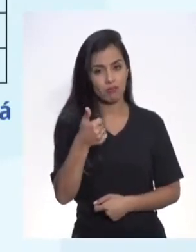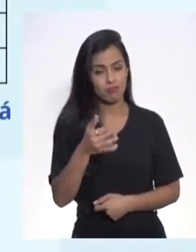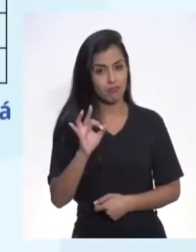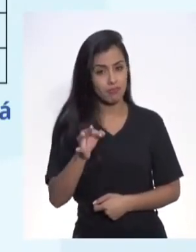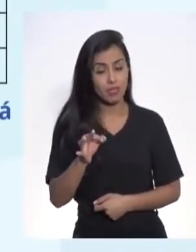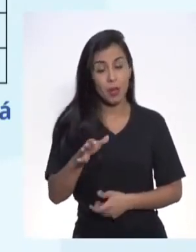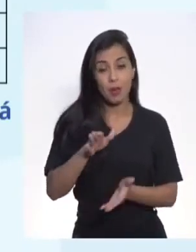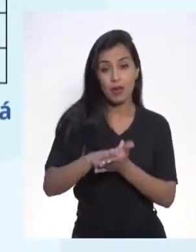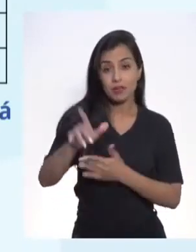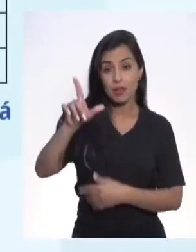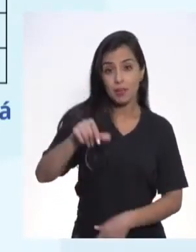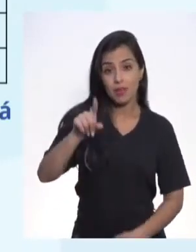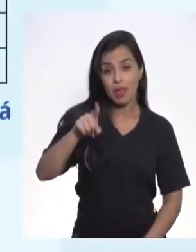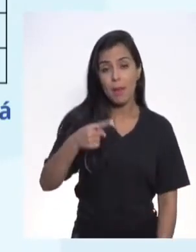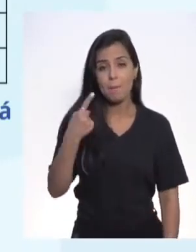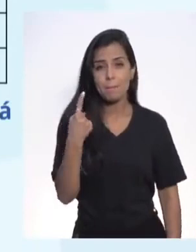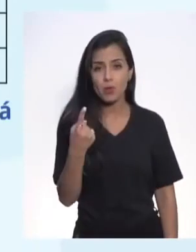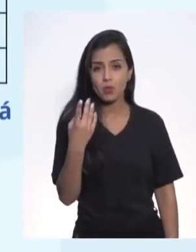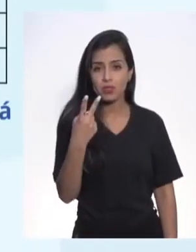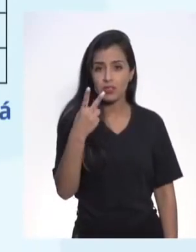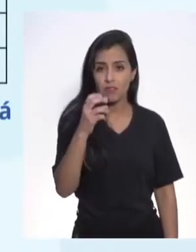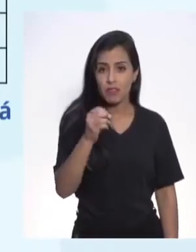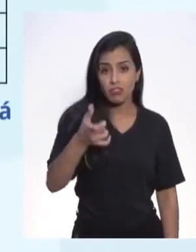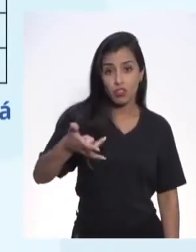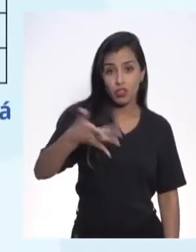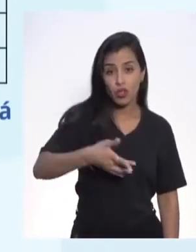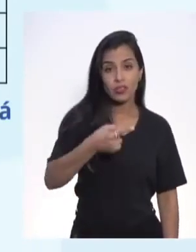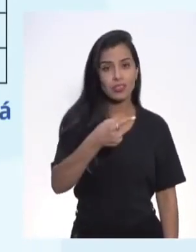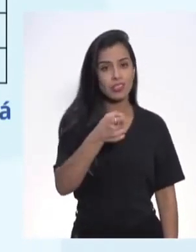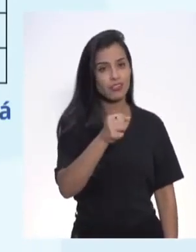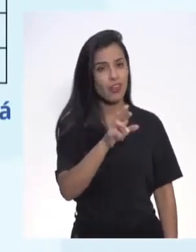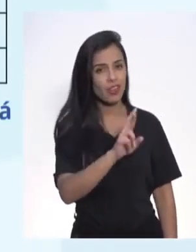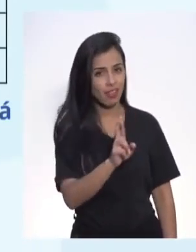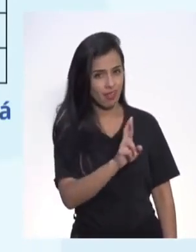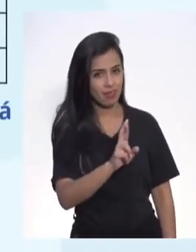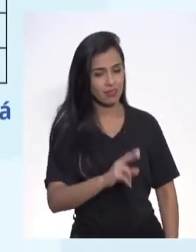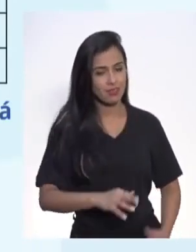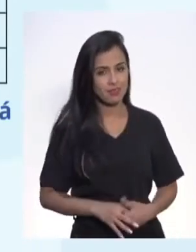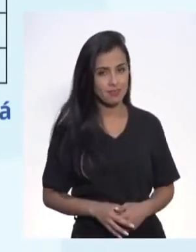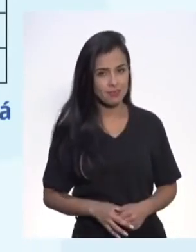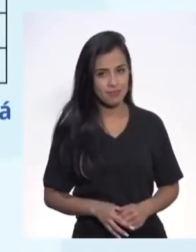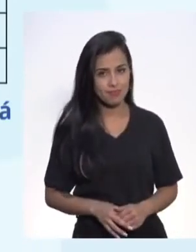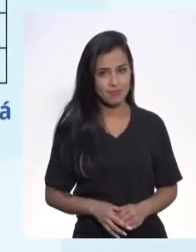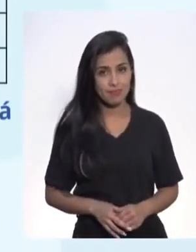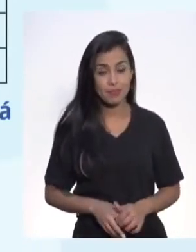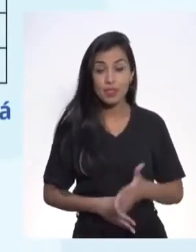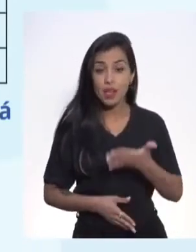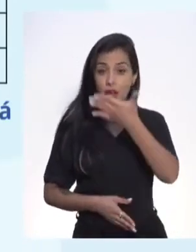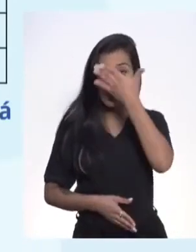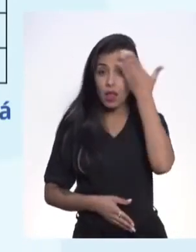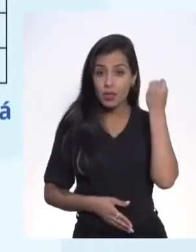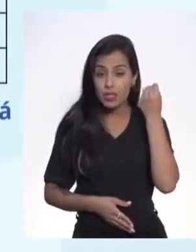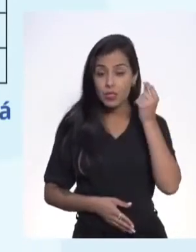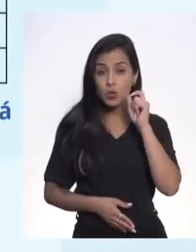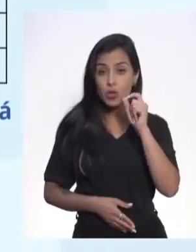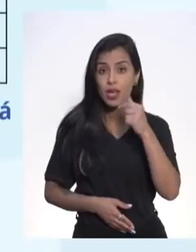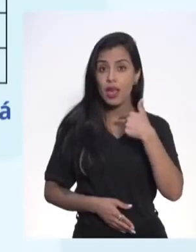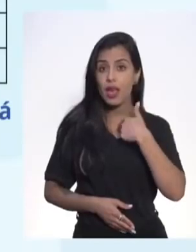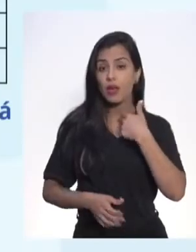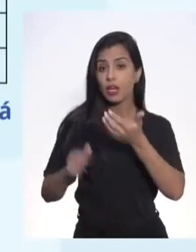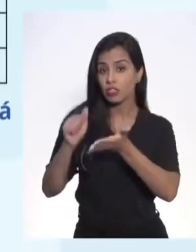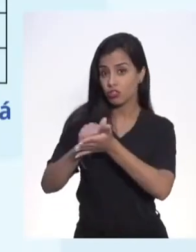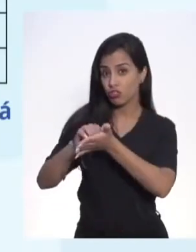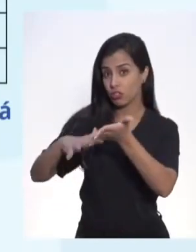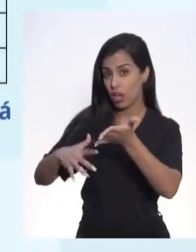é 1.420 e o troco correto é R$180. Então, só não esqueçam que eu peguei uma atividade que